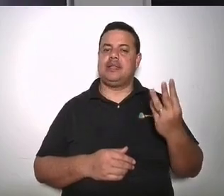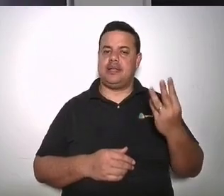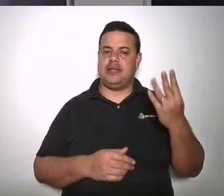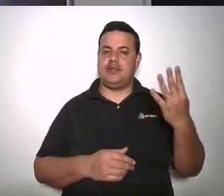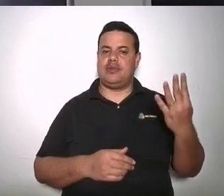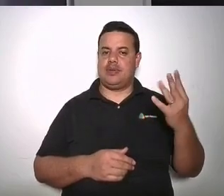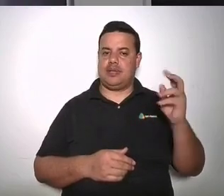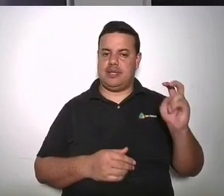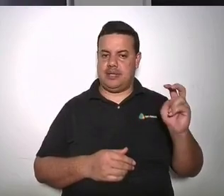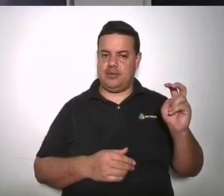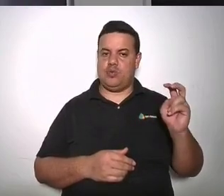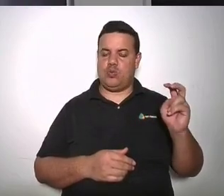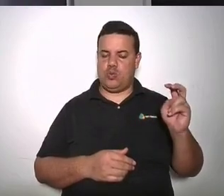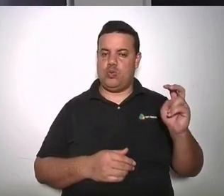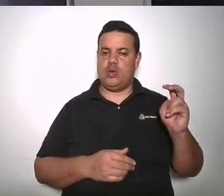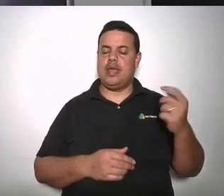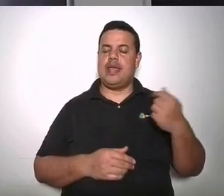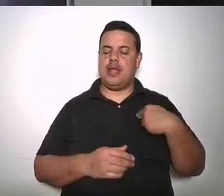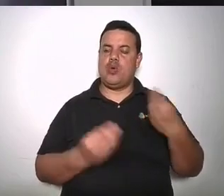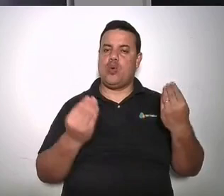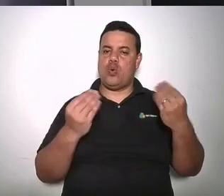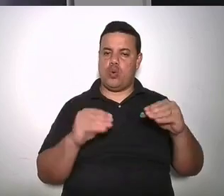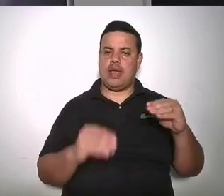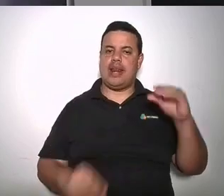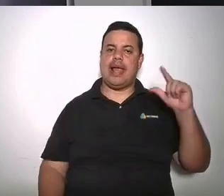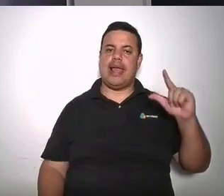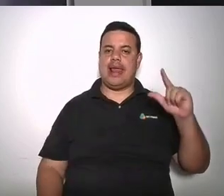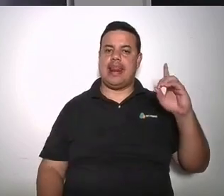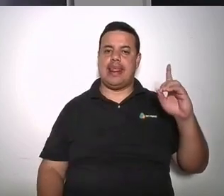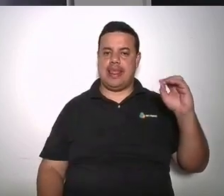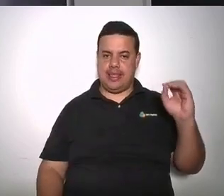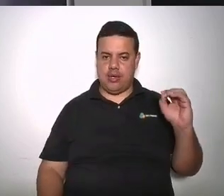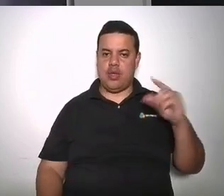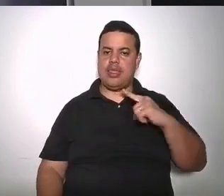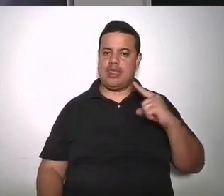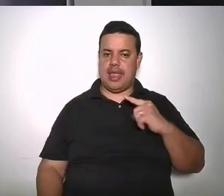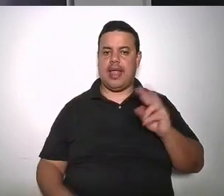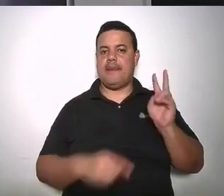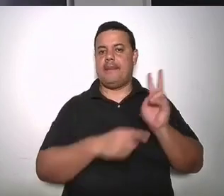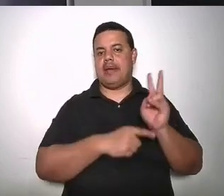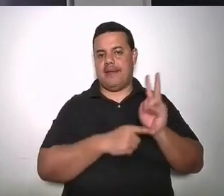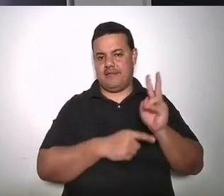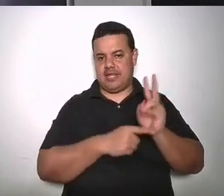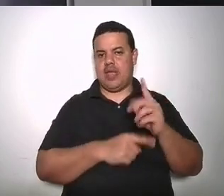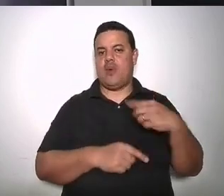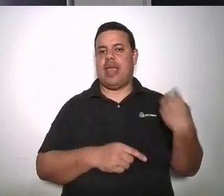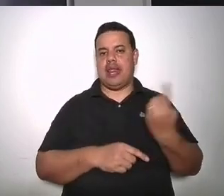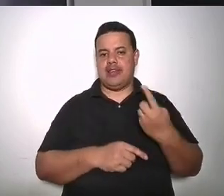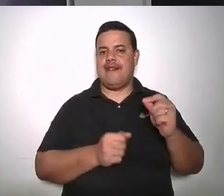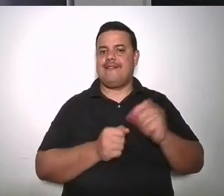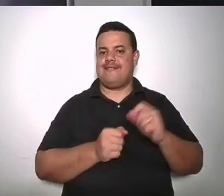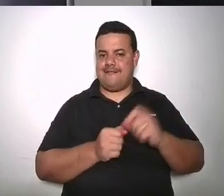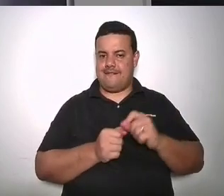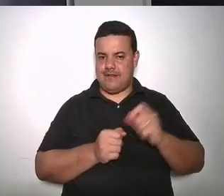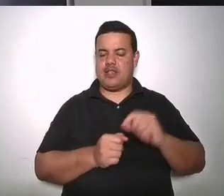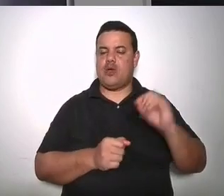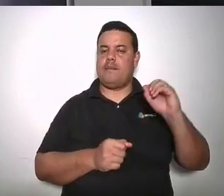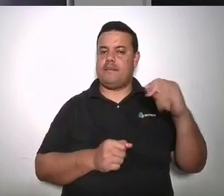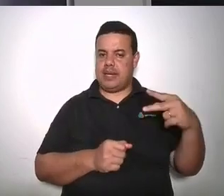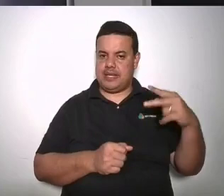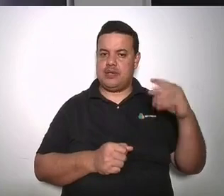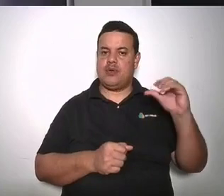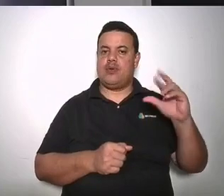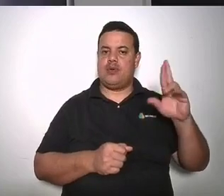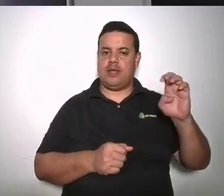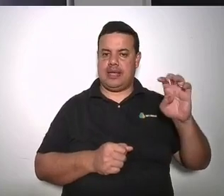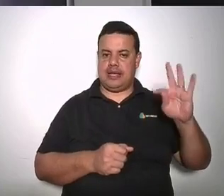47.345. Como eu coloquei lá na LDO, tem uma previsão para que a gente faça operação de crédito, se der tempo, tem que